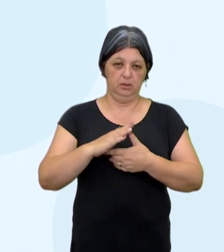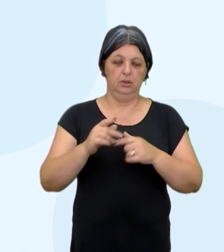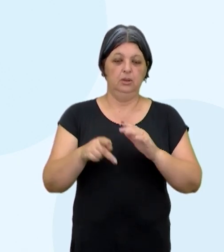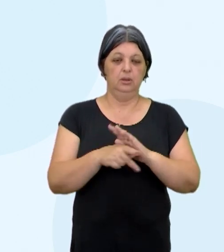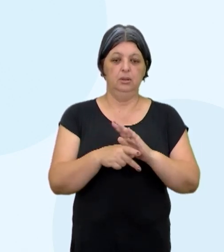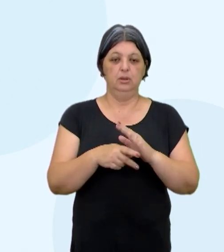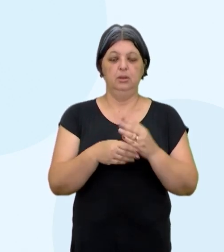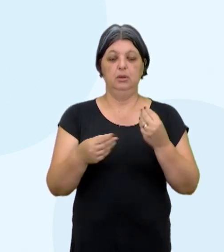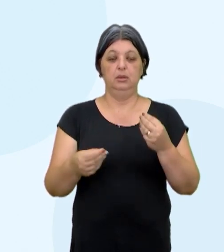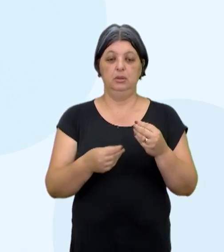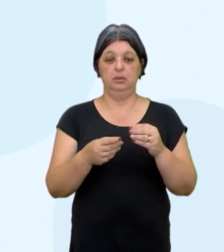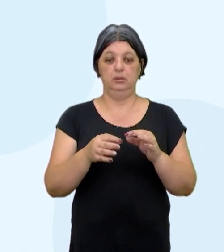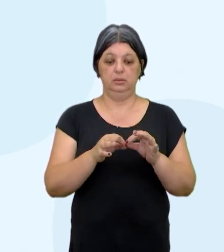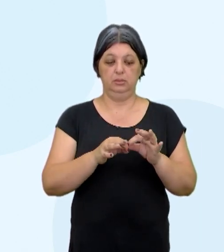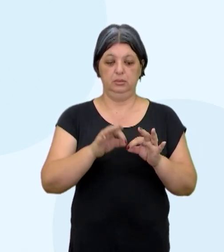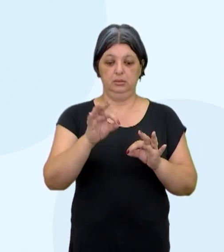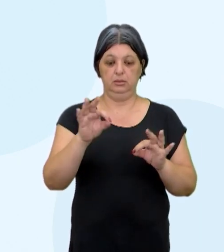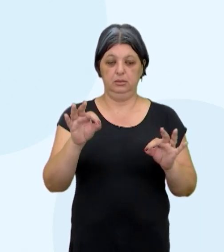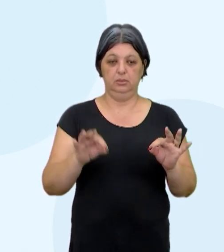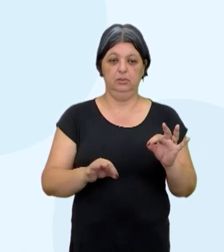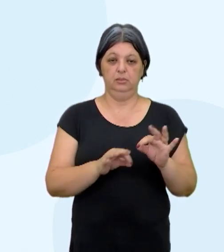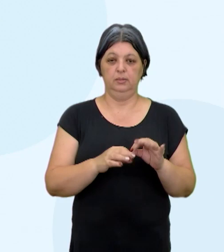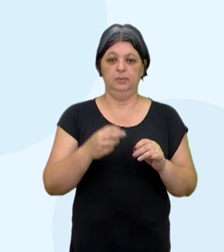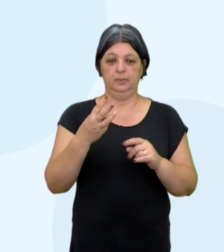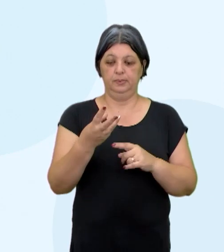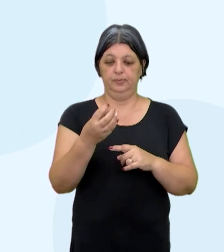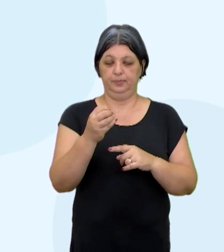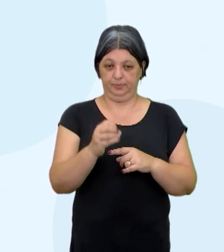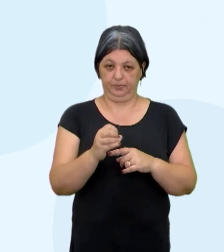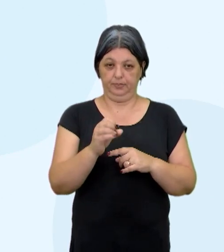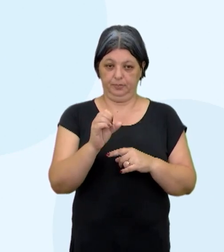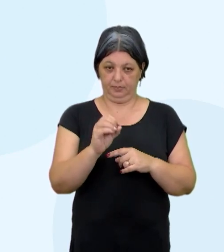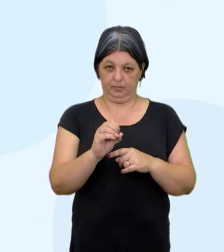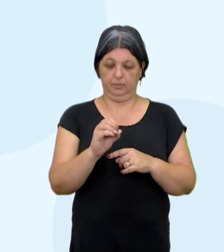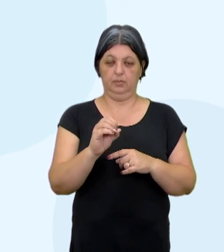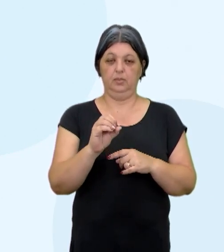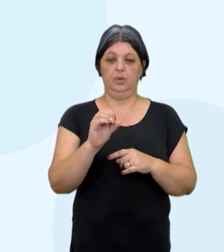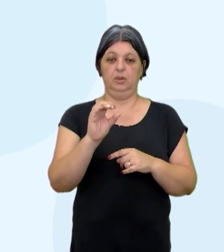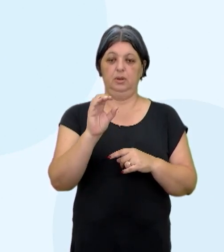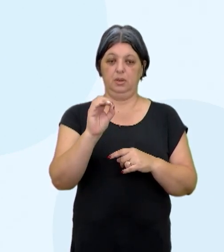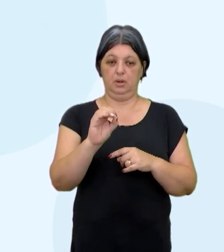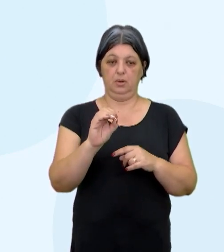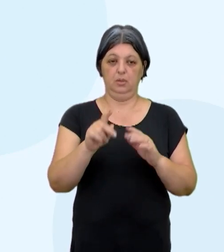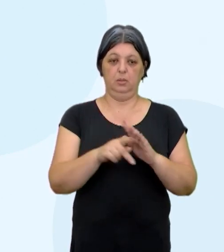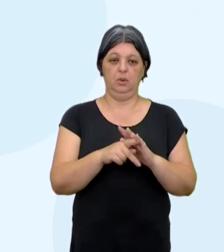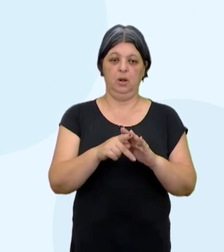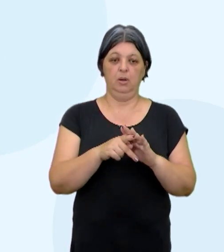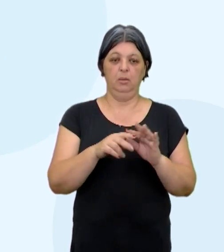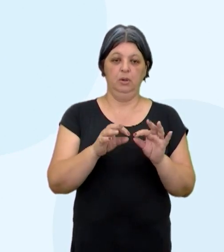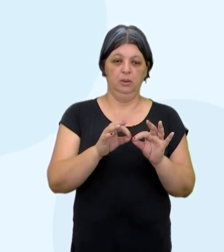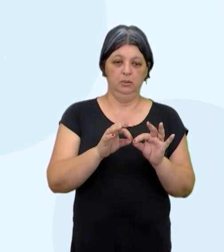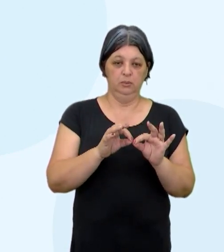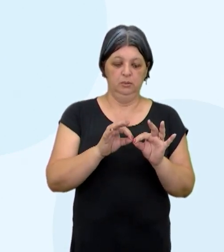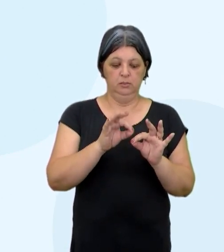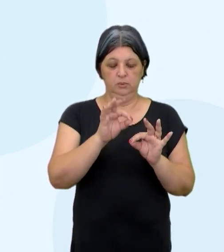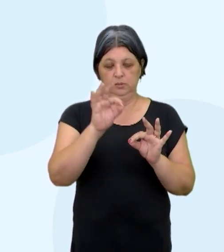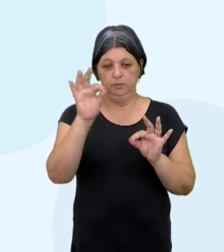ou de um ladrilhamento mede 360 graus, ou seja, uma volta completa. Então, quando eu somei